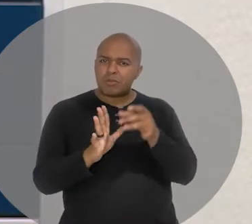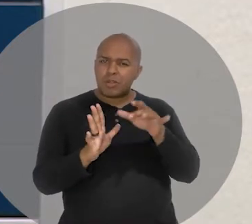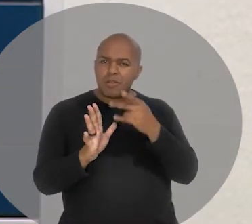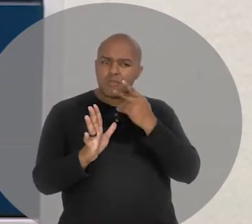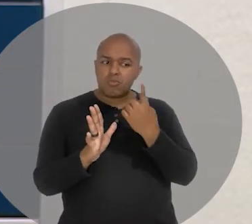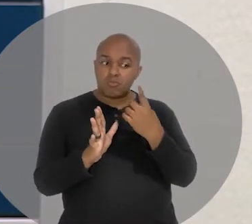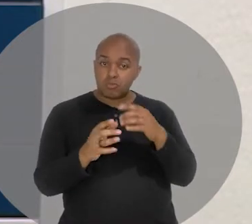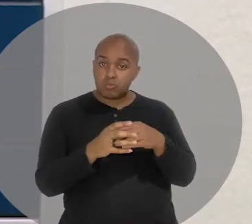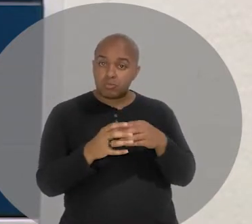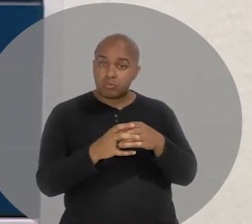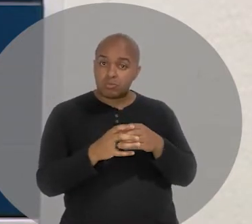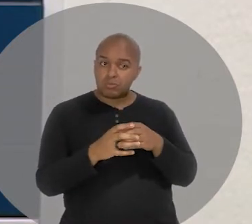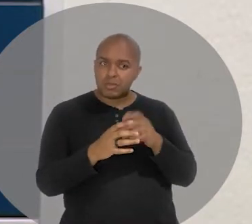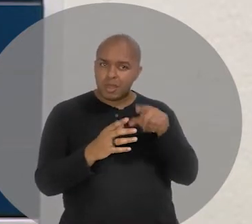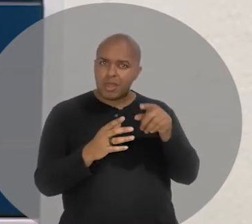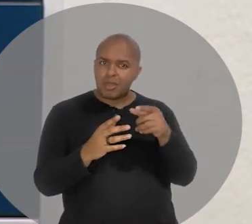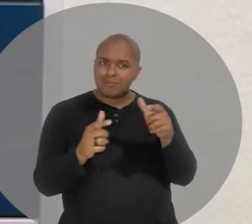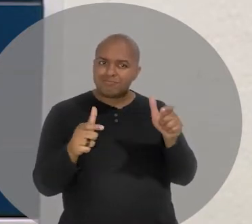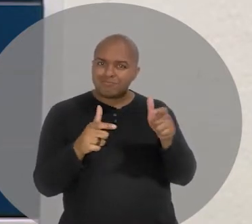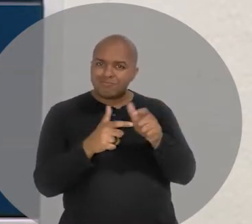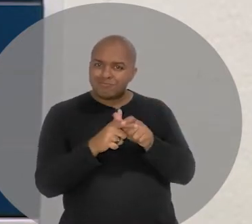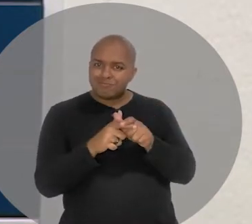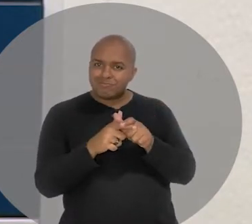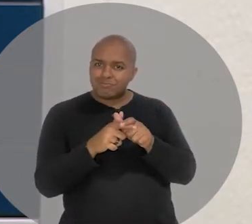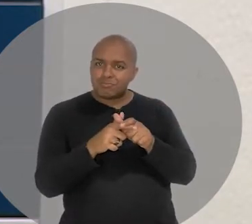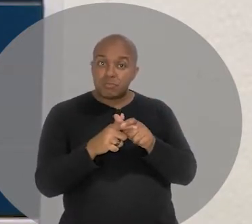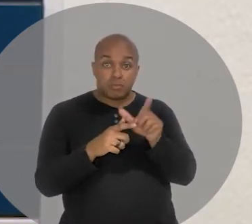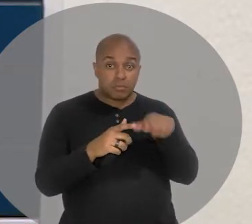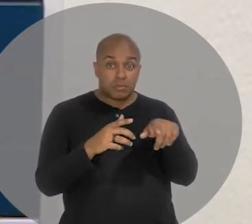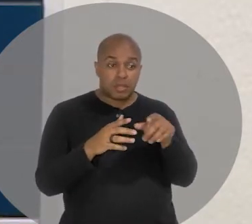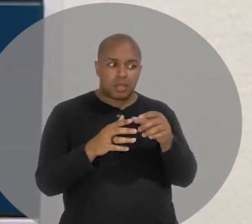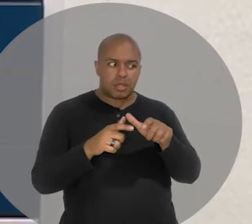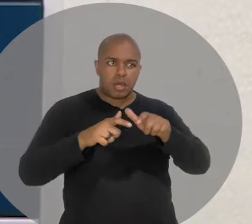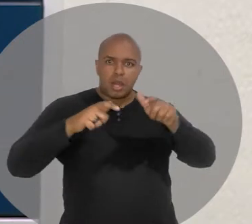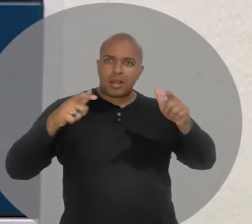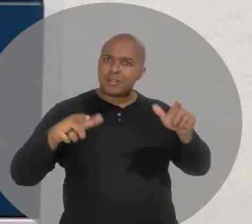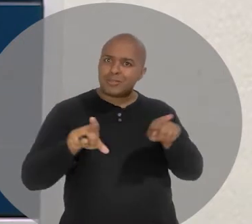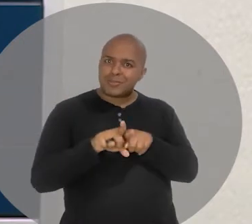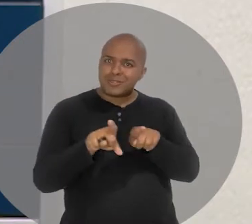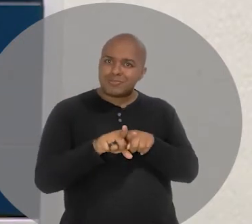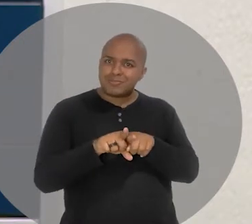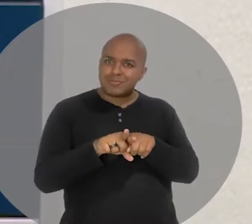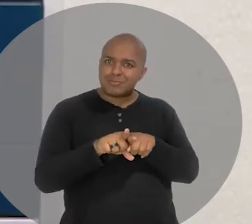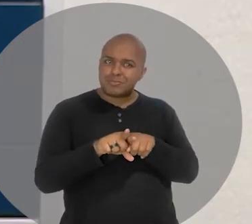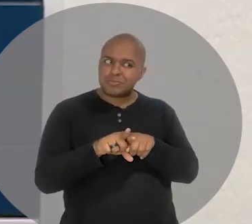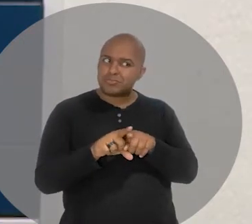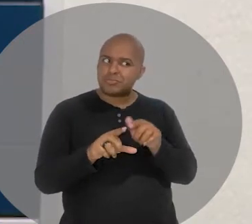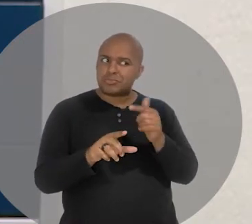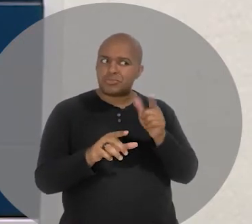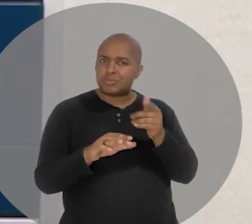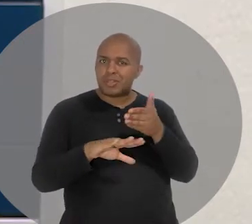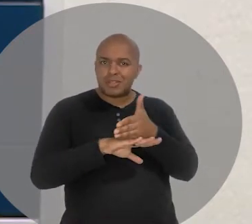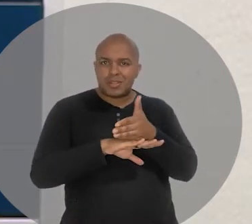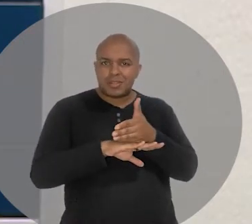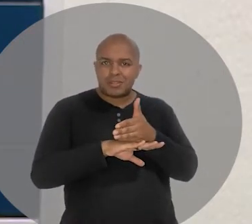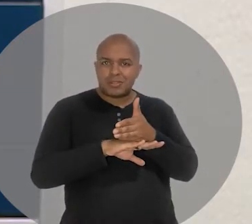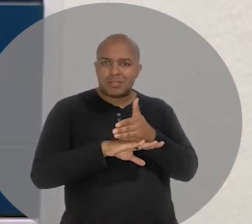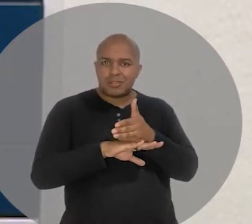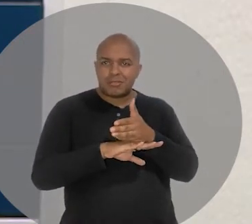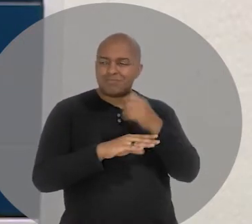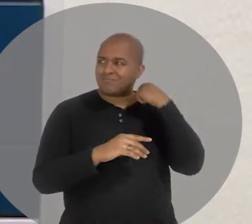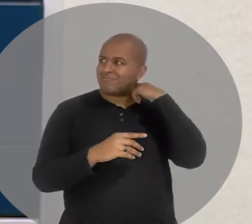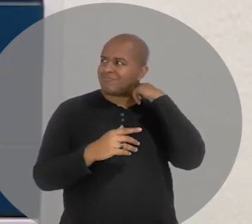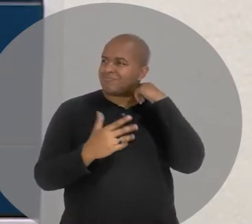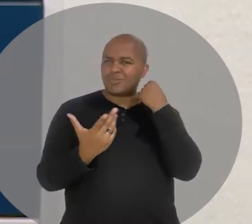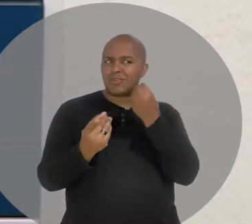grupo que é minorizado e que é gigante e que não tem acesso, né? E que a gente